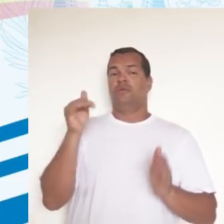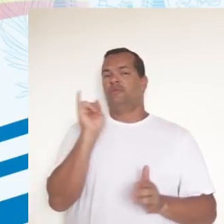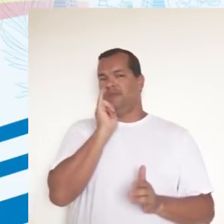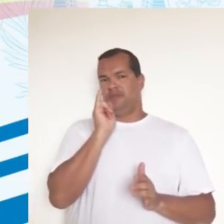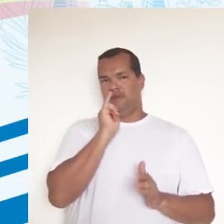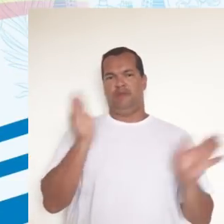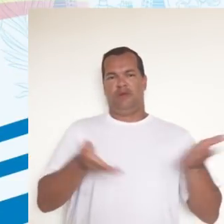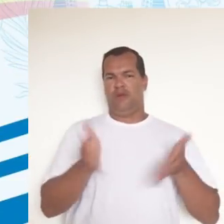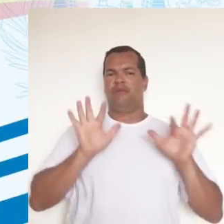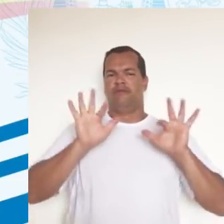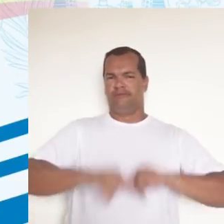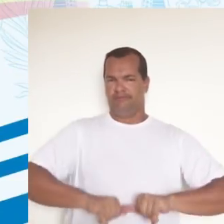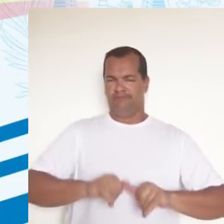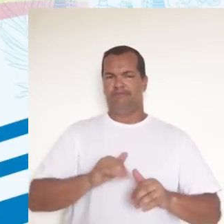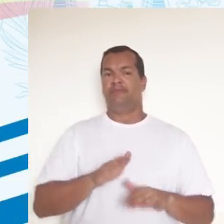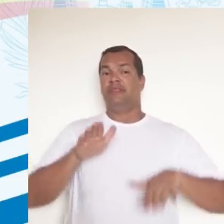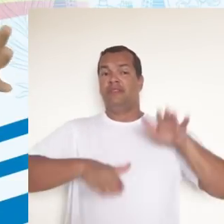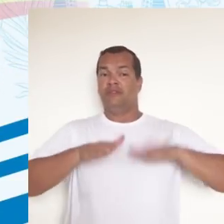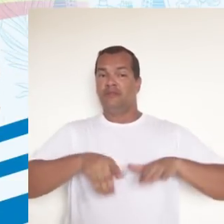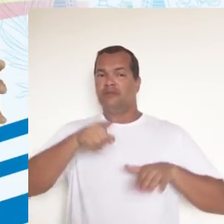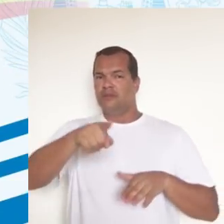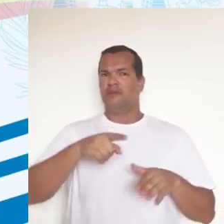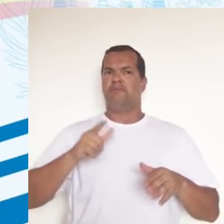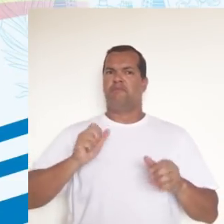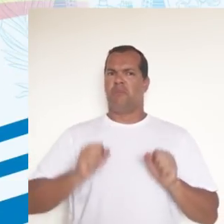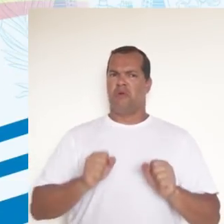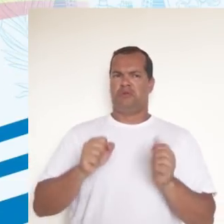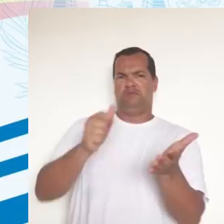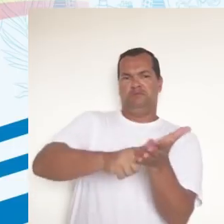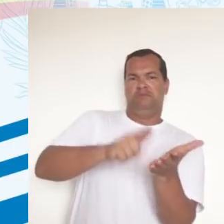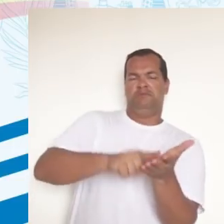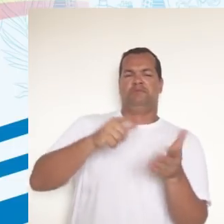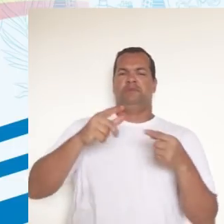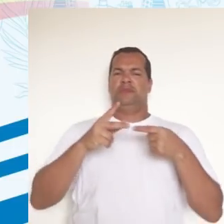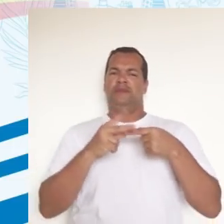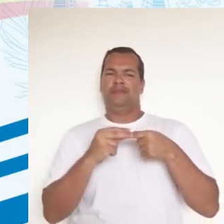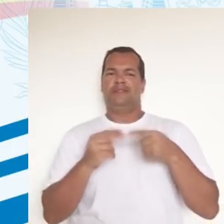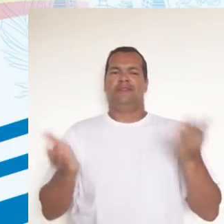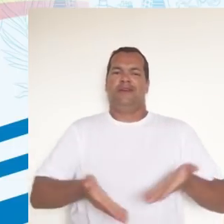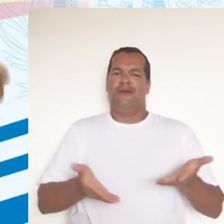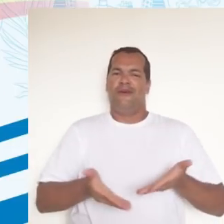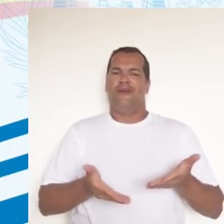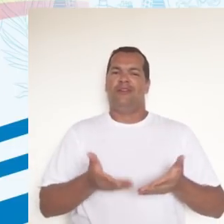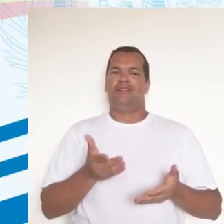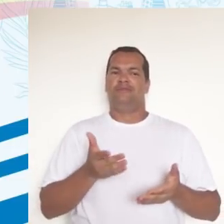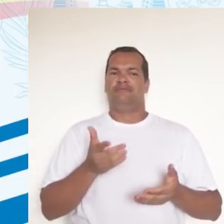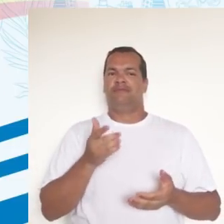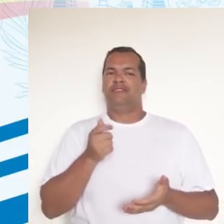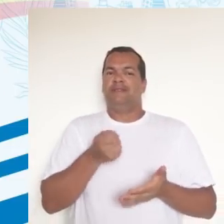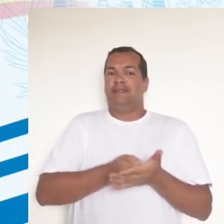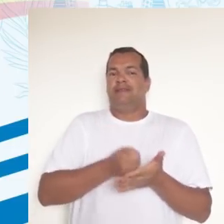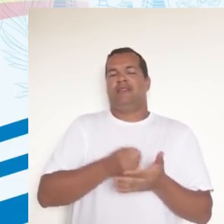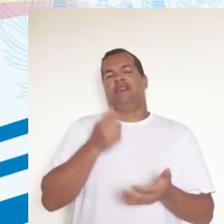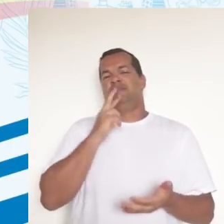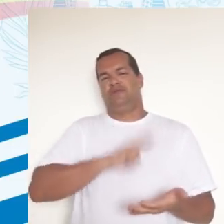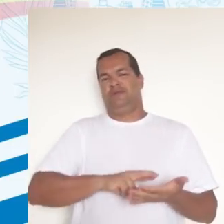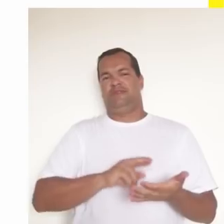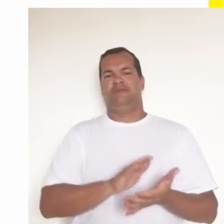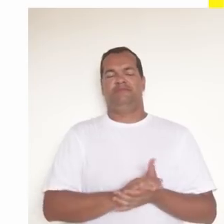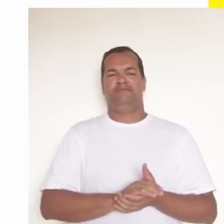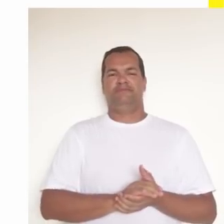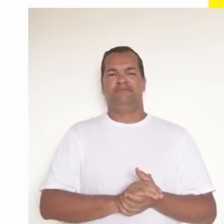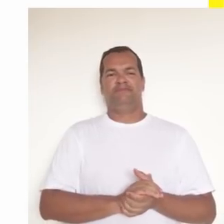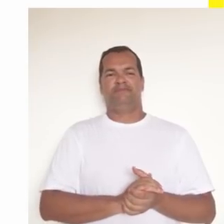para a gente finalizar. E aí talvez você pudesse pegar um papel e caneta nesse momento e, quem sabe, resolver. Vamos